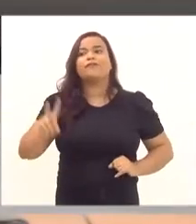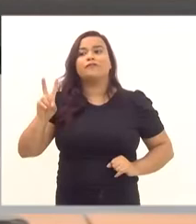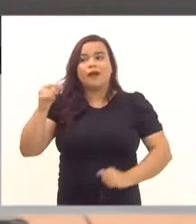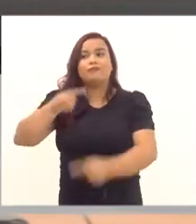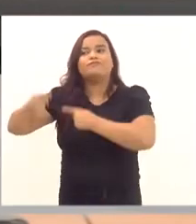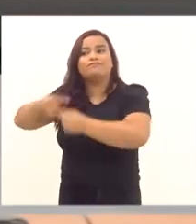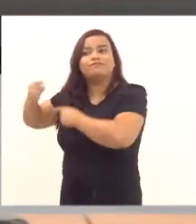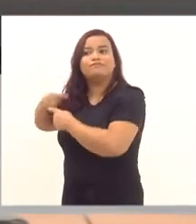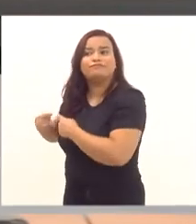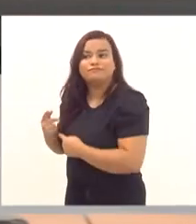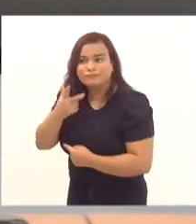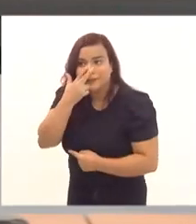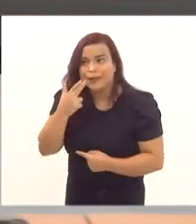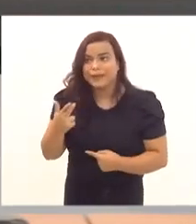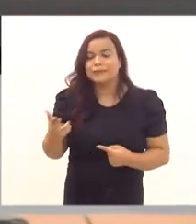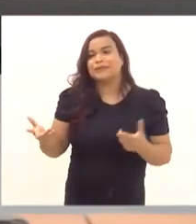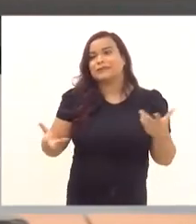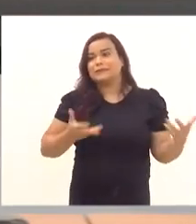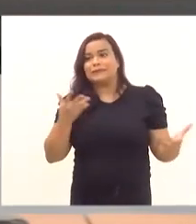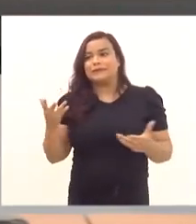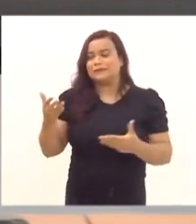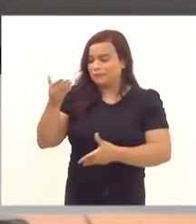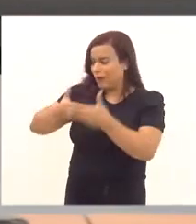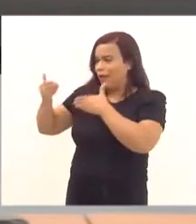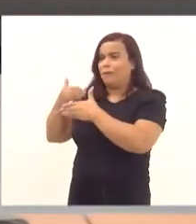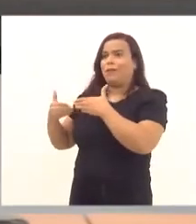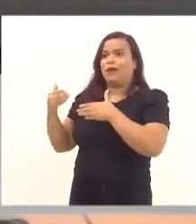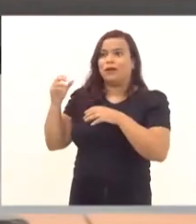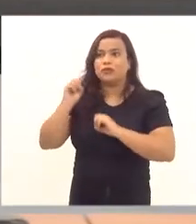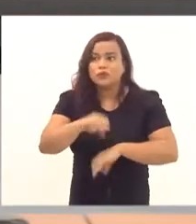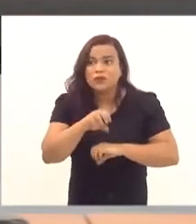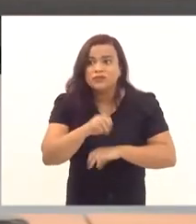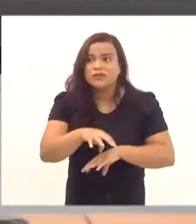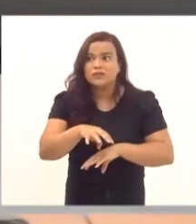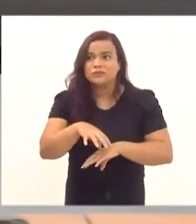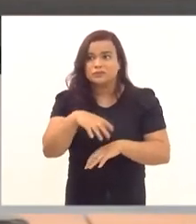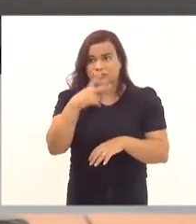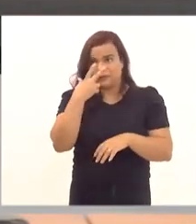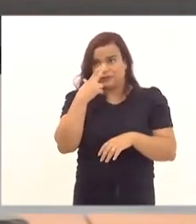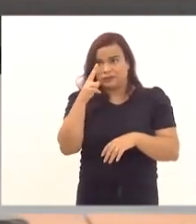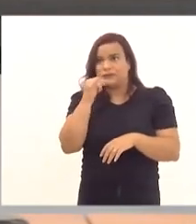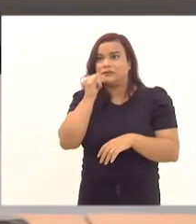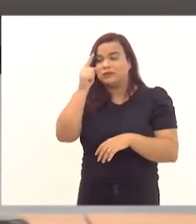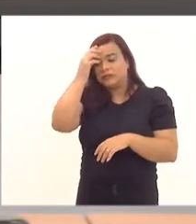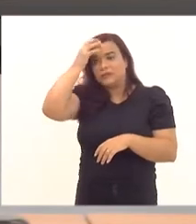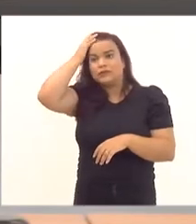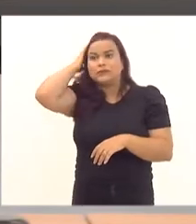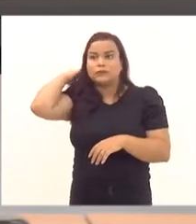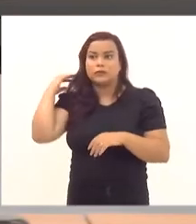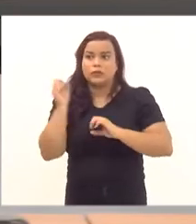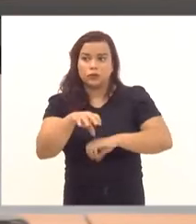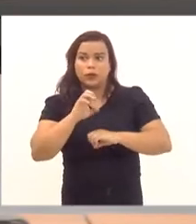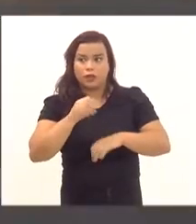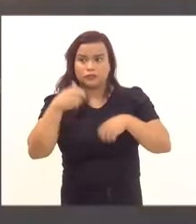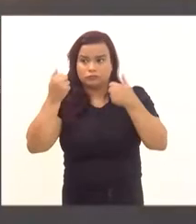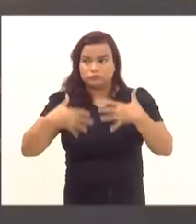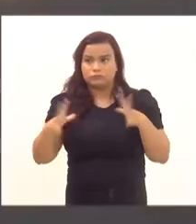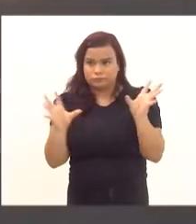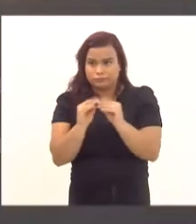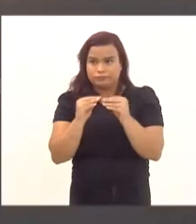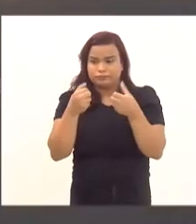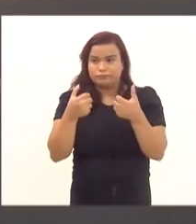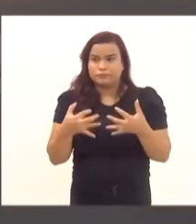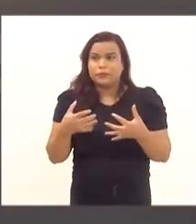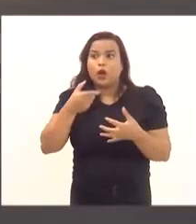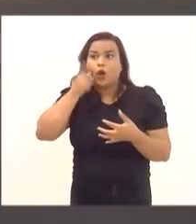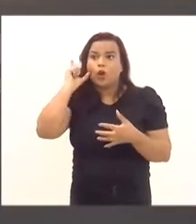retrocesso civilizatório na educação nessa hora da educação se lhe permitia que uma direção seria muito louco o dinheiro ontem